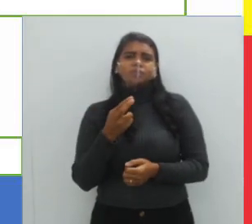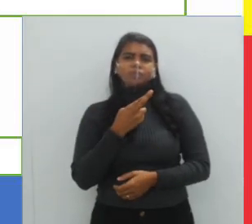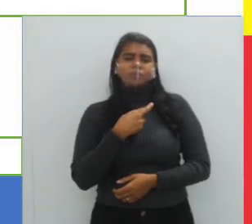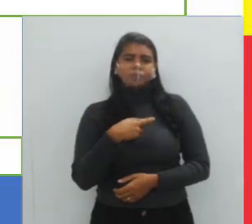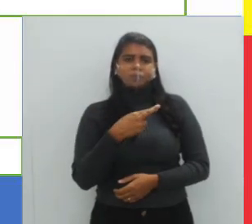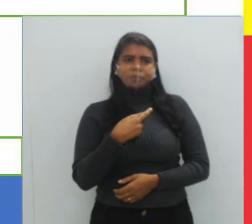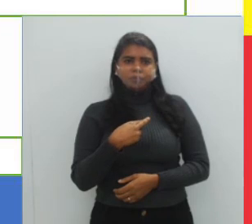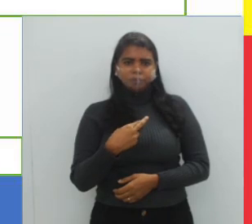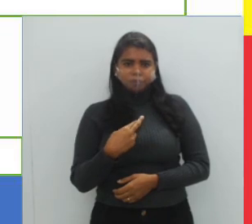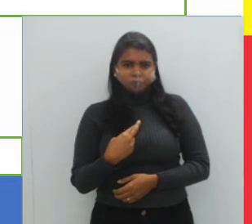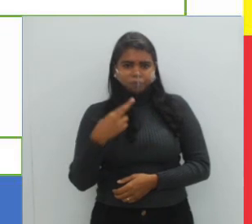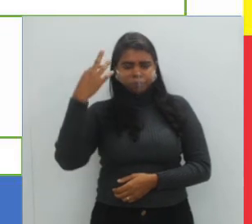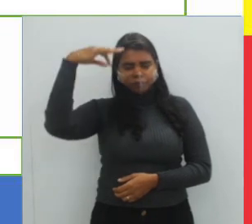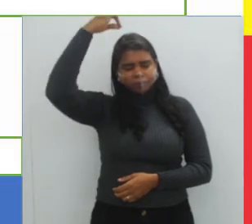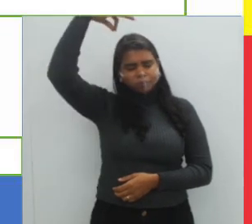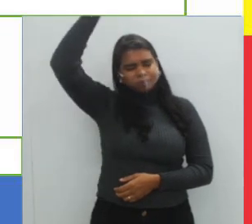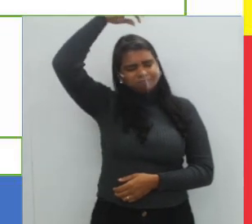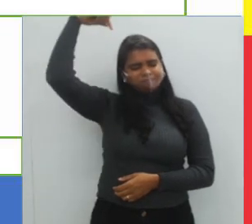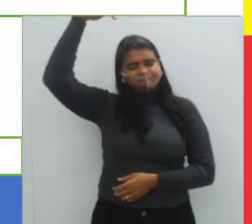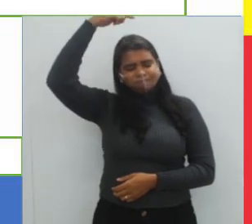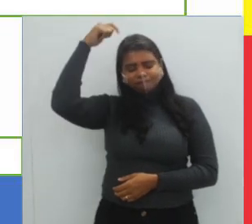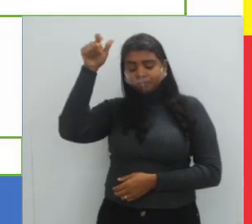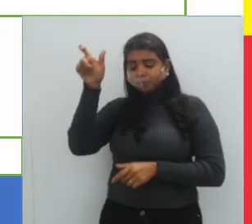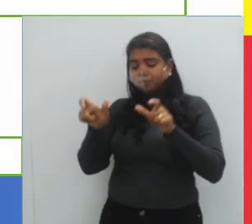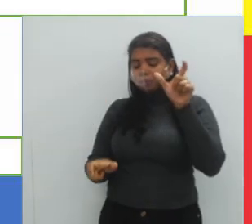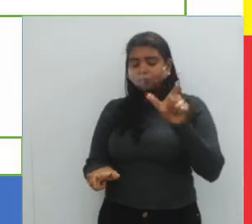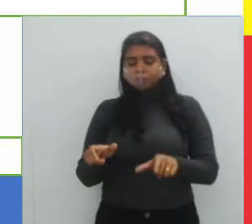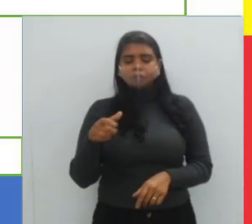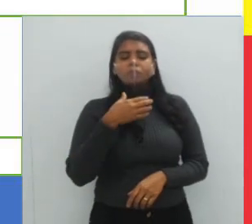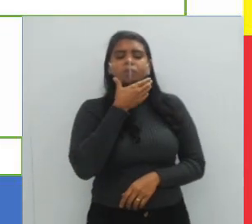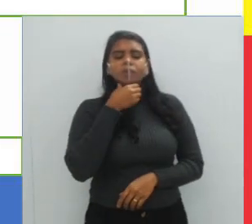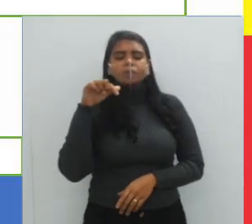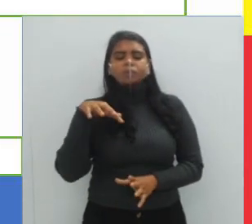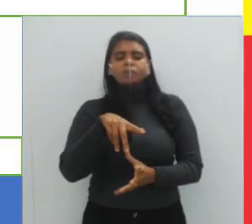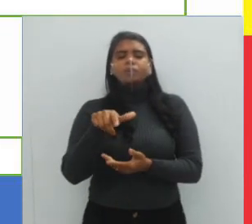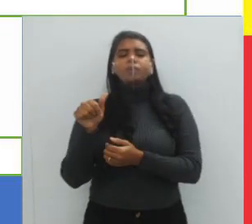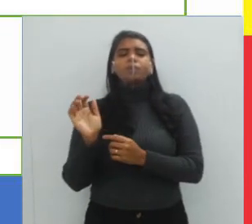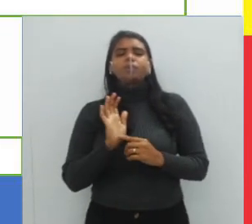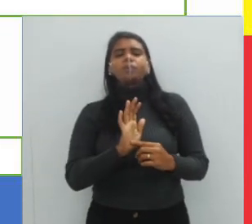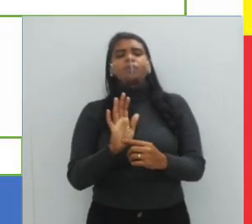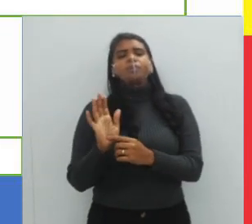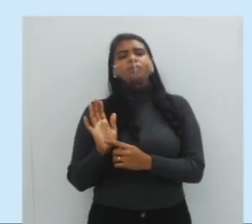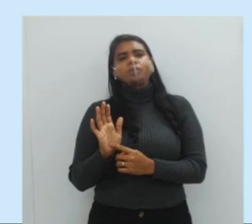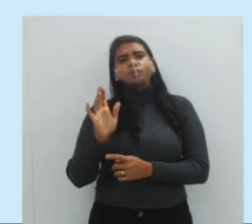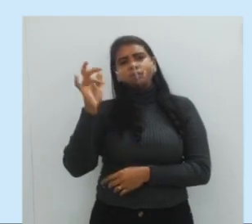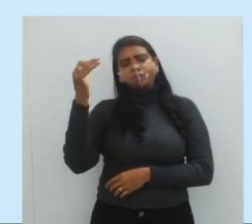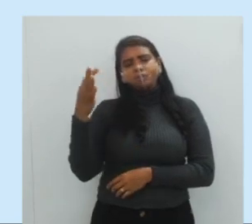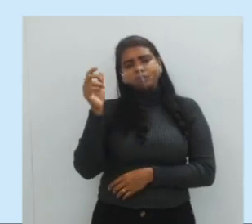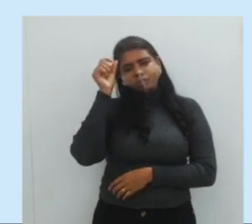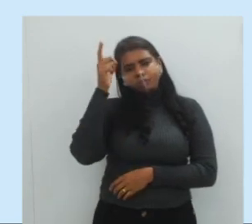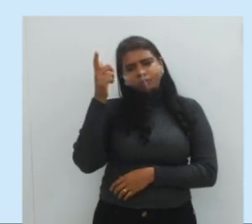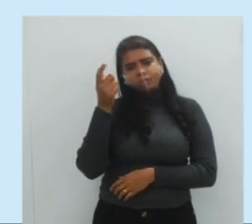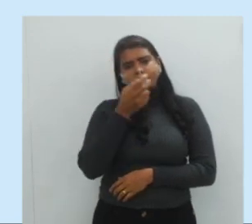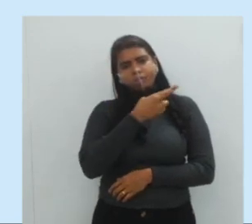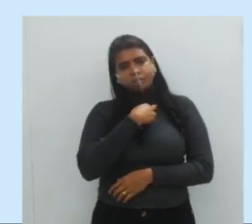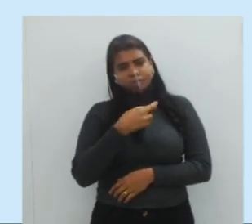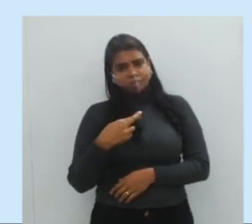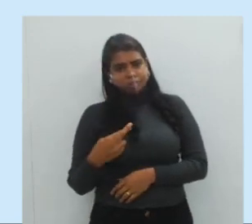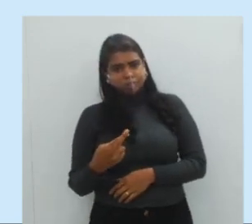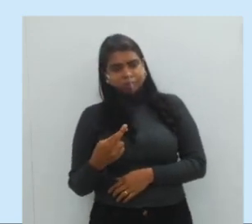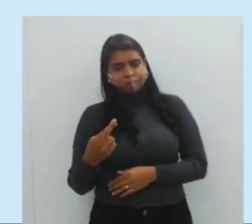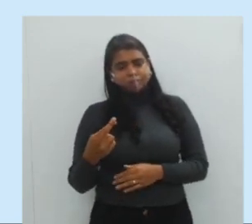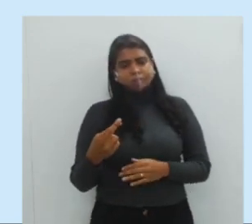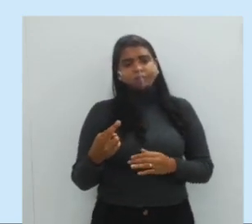de religiosidade e espiritualidade do homem. Vejam só o que eu acabei de ler aqui. A ideia de